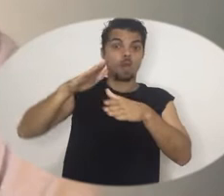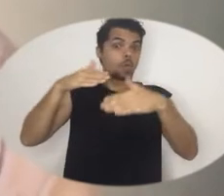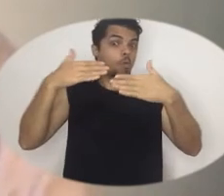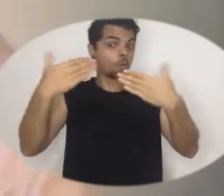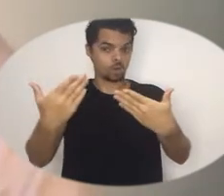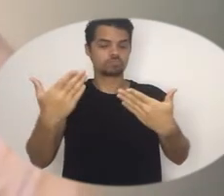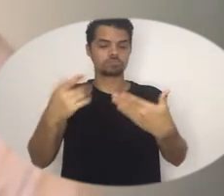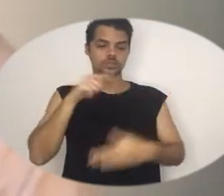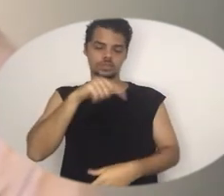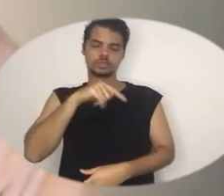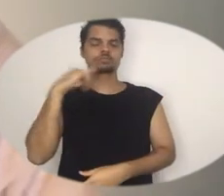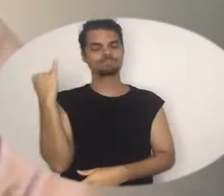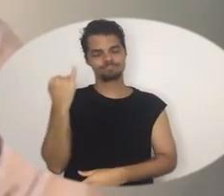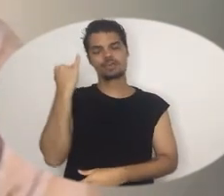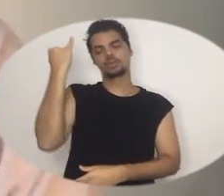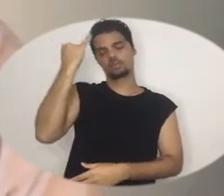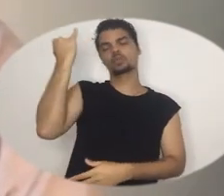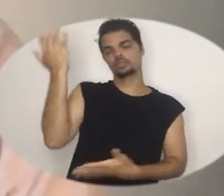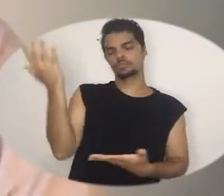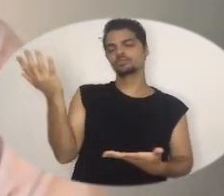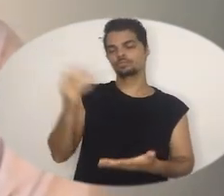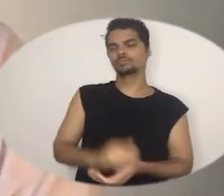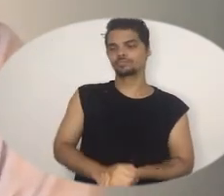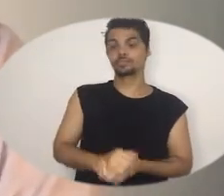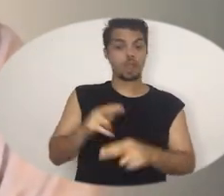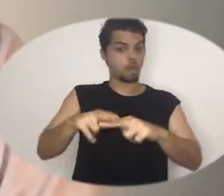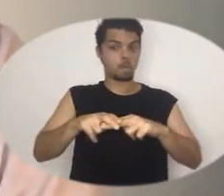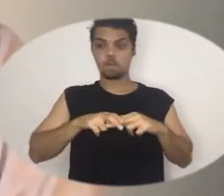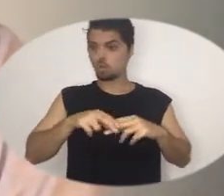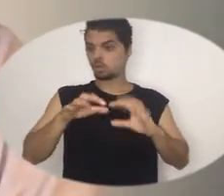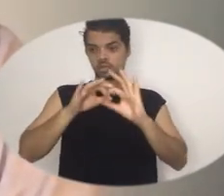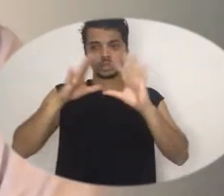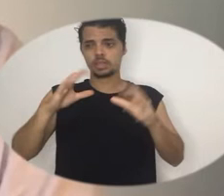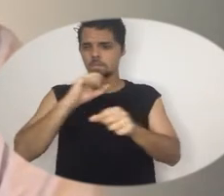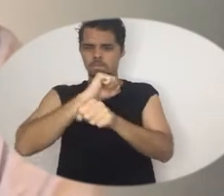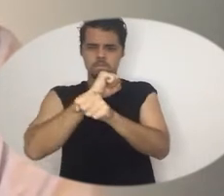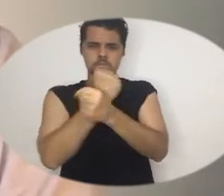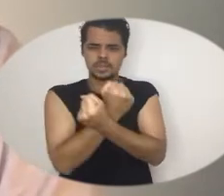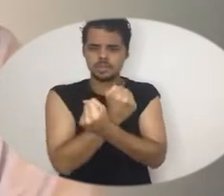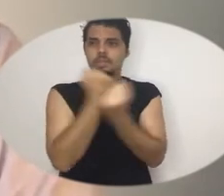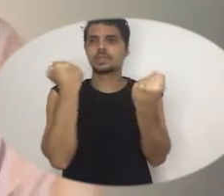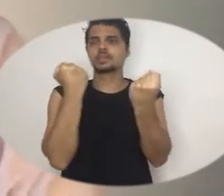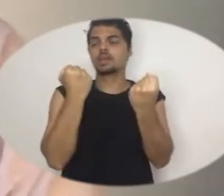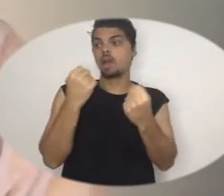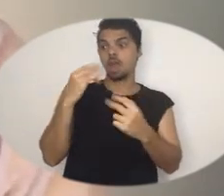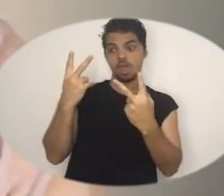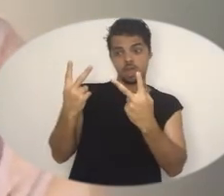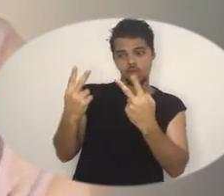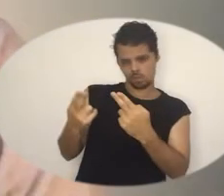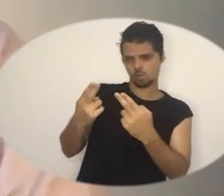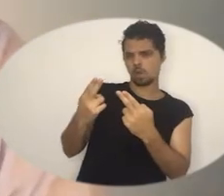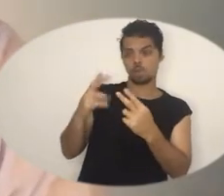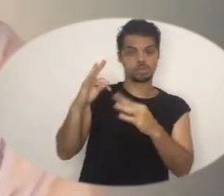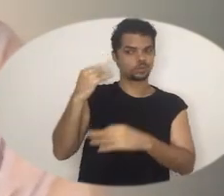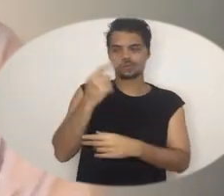sinais conservadora e por isso a independência não era a mesma para todos para alguns